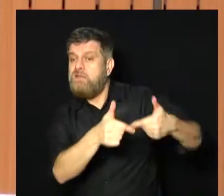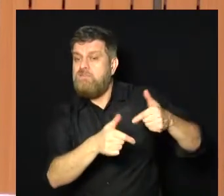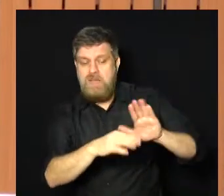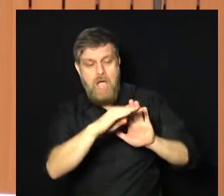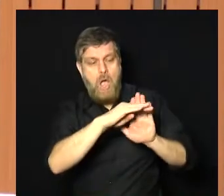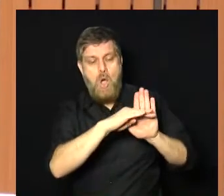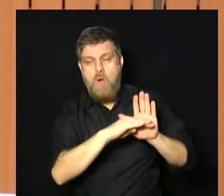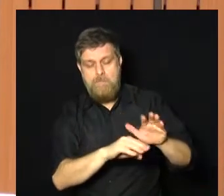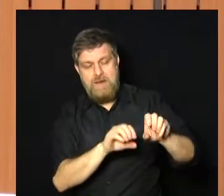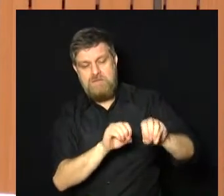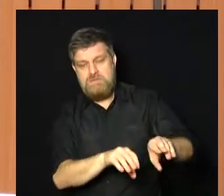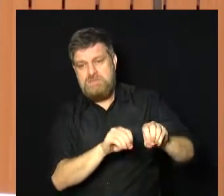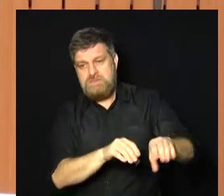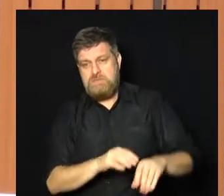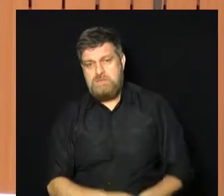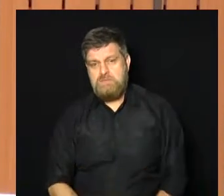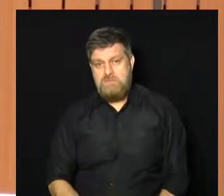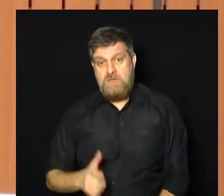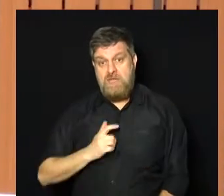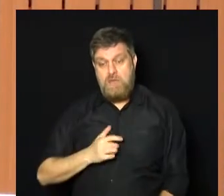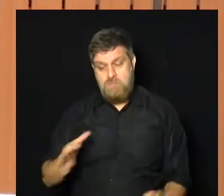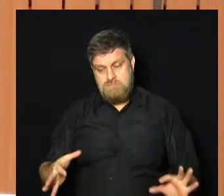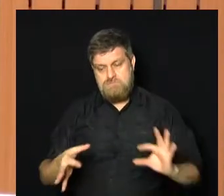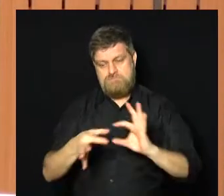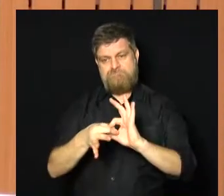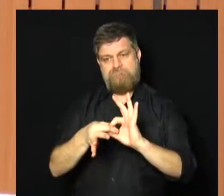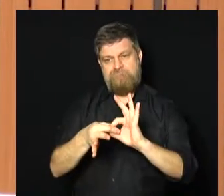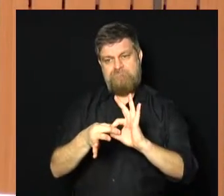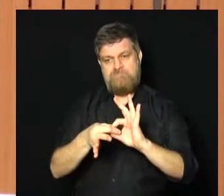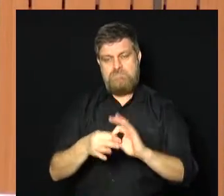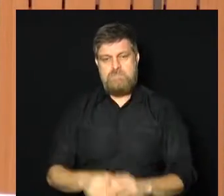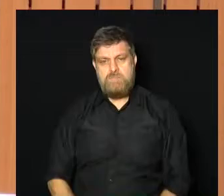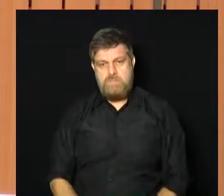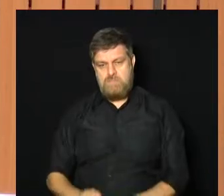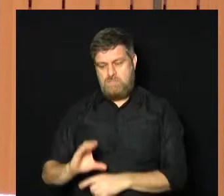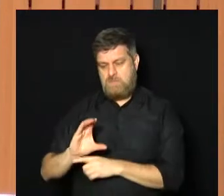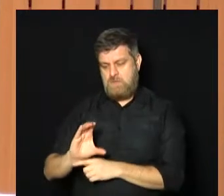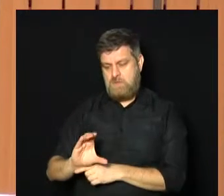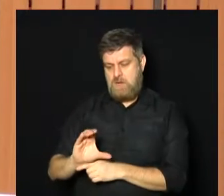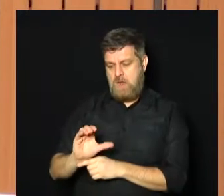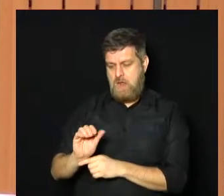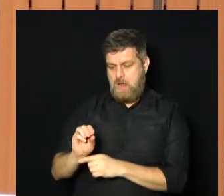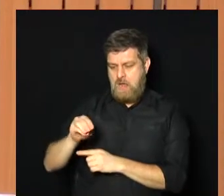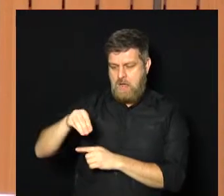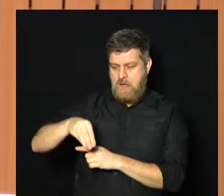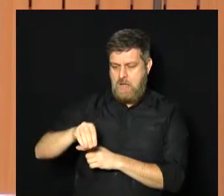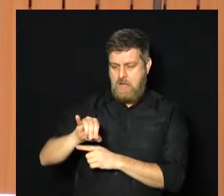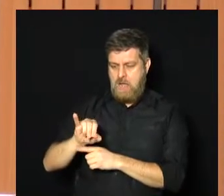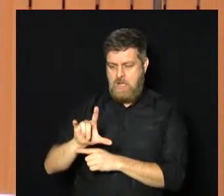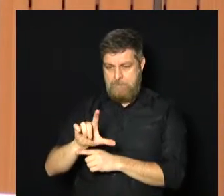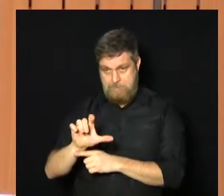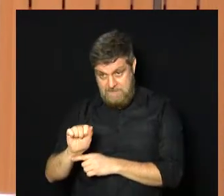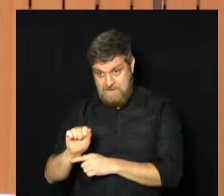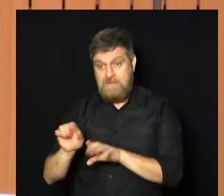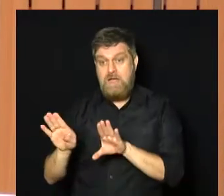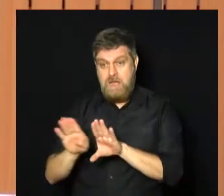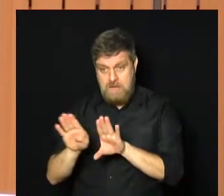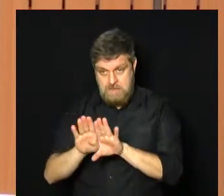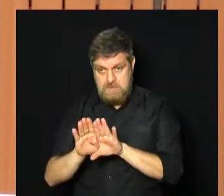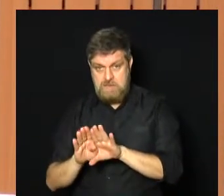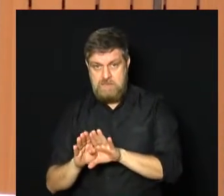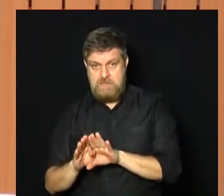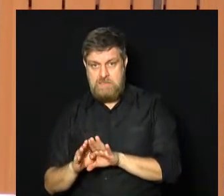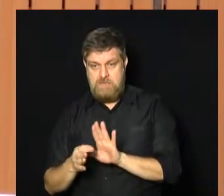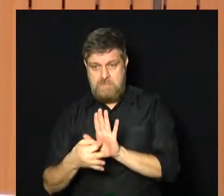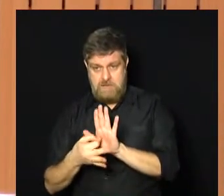aula em sala. É uma equipe, né? A Camila Cristina Rocha também fala,